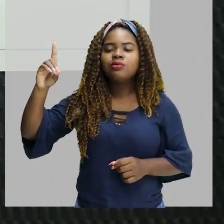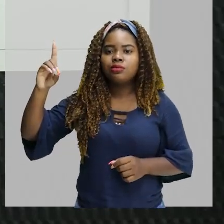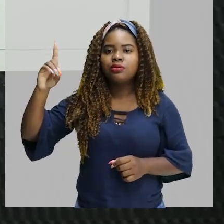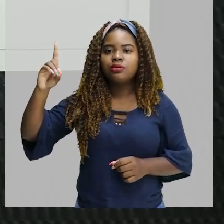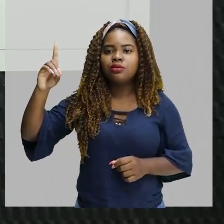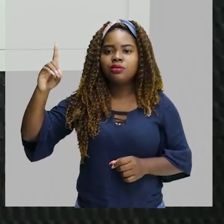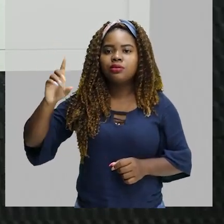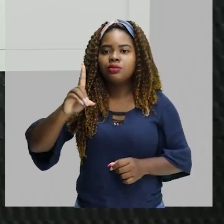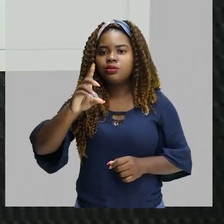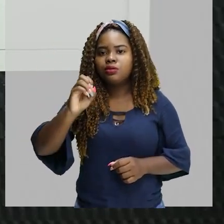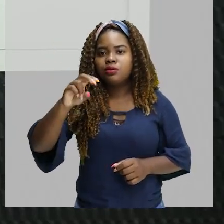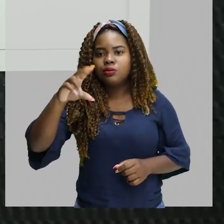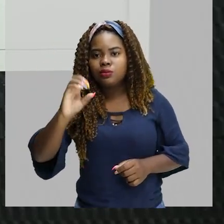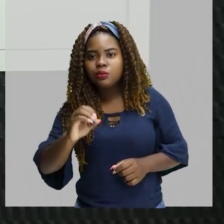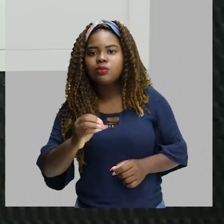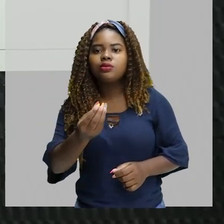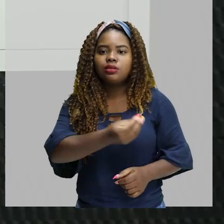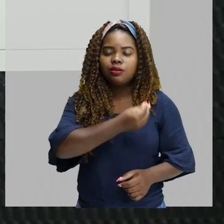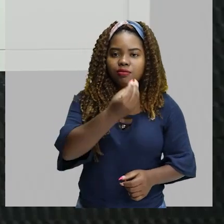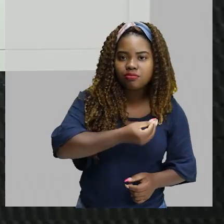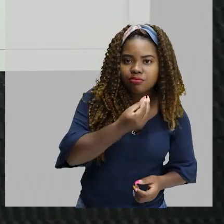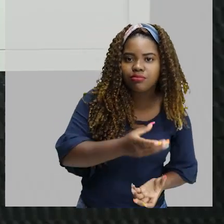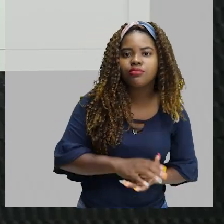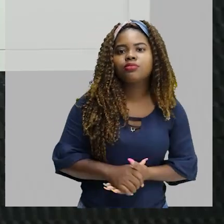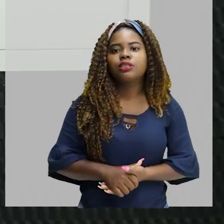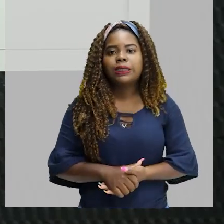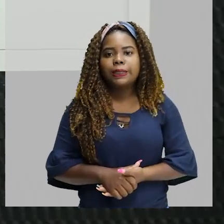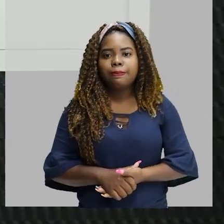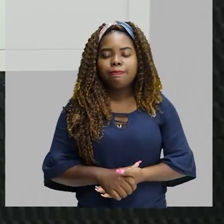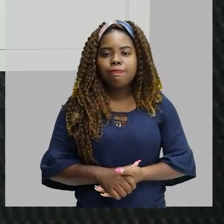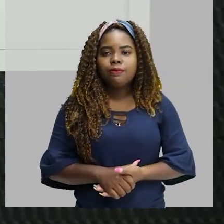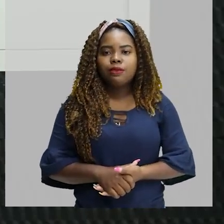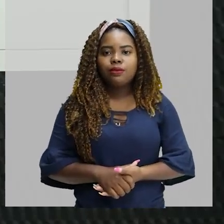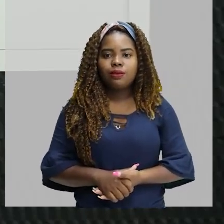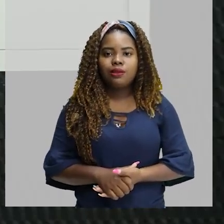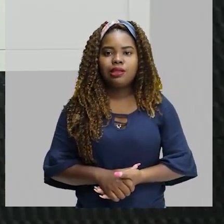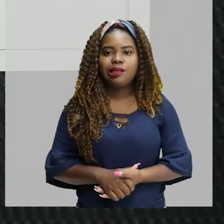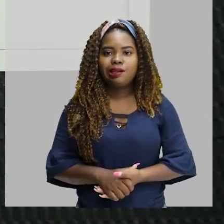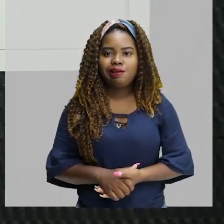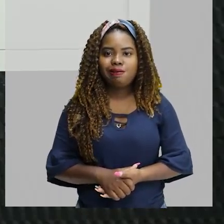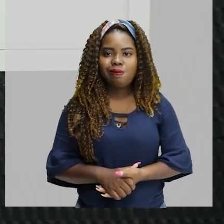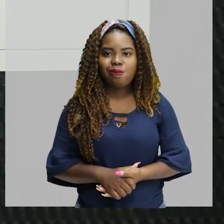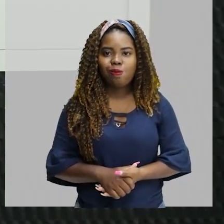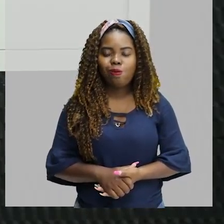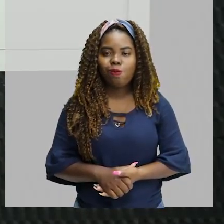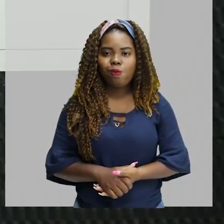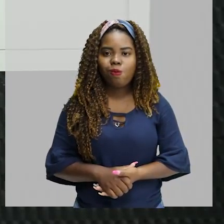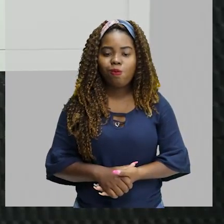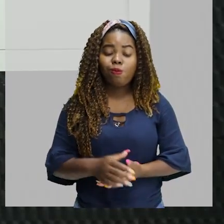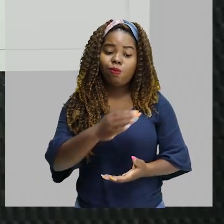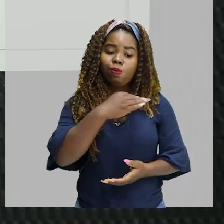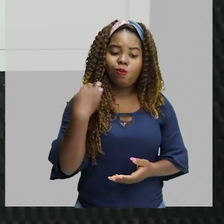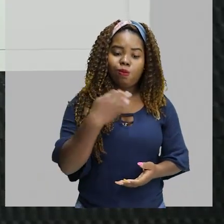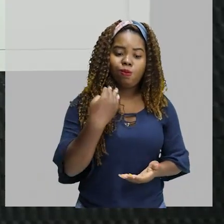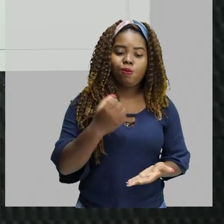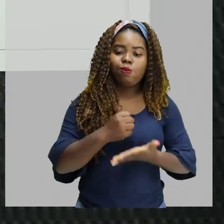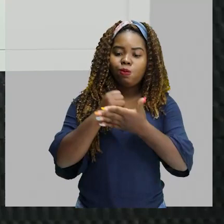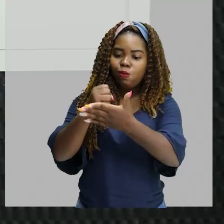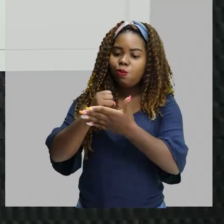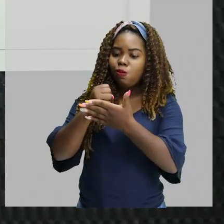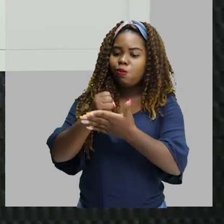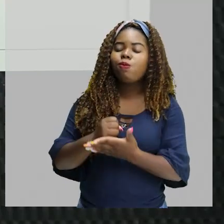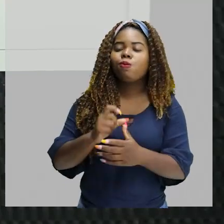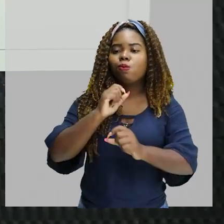autor da vida. E aqui, portanto, esta morte nos conduz à presença